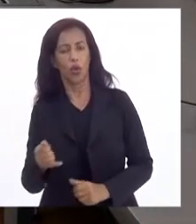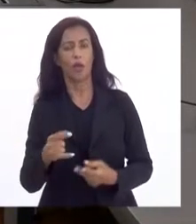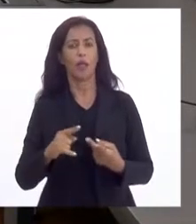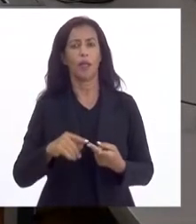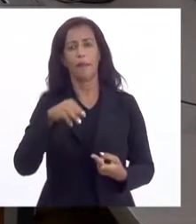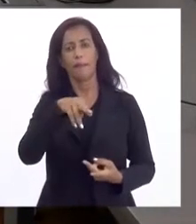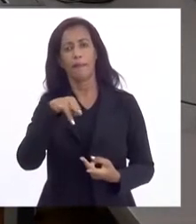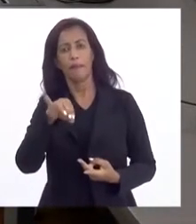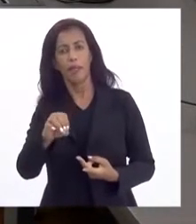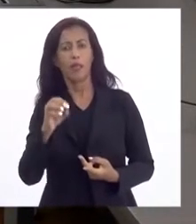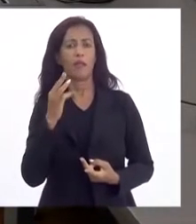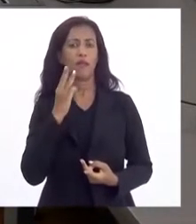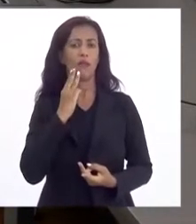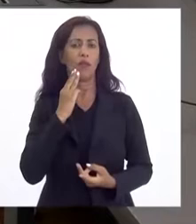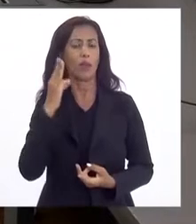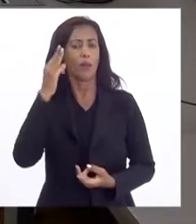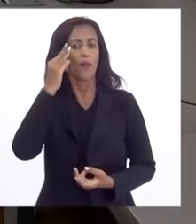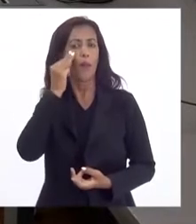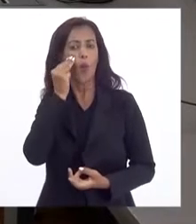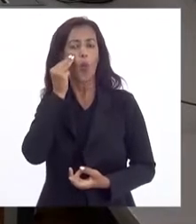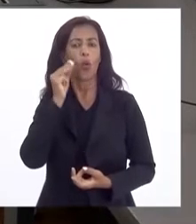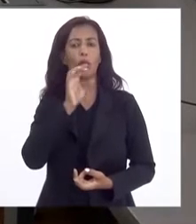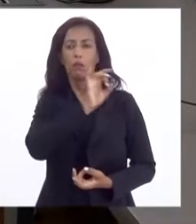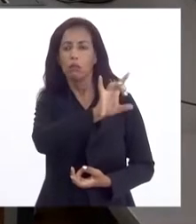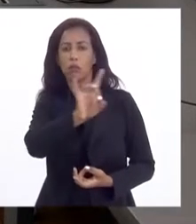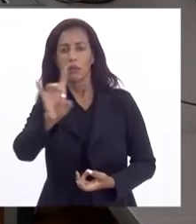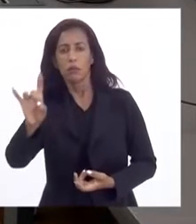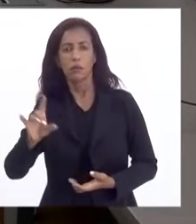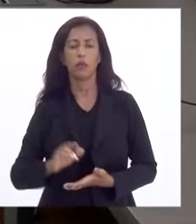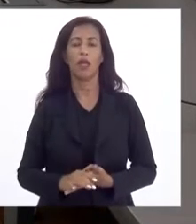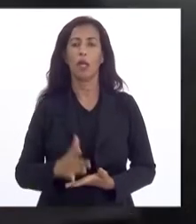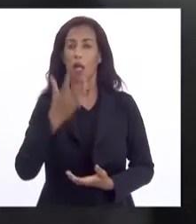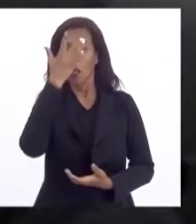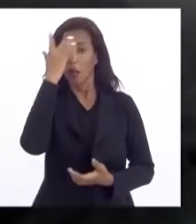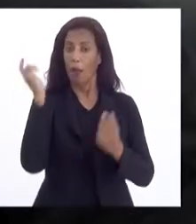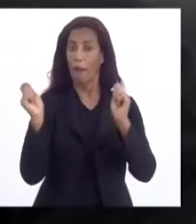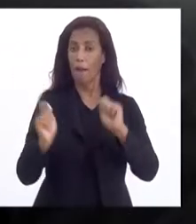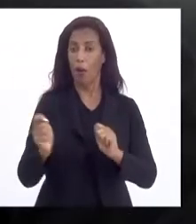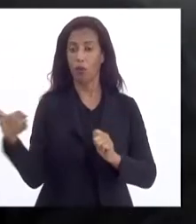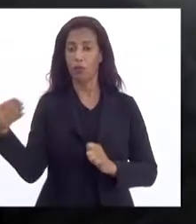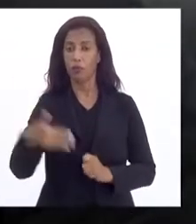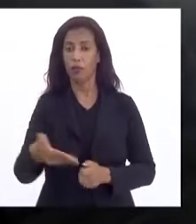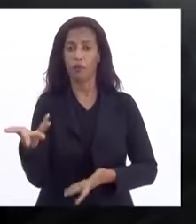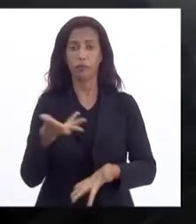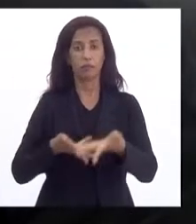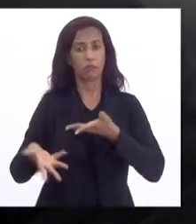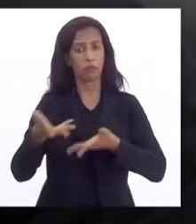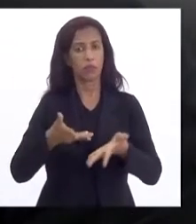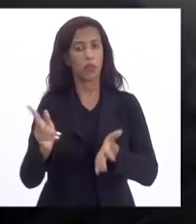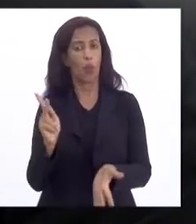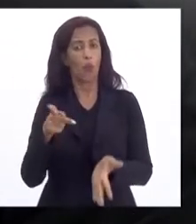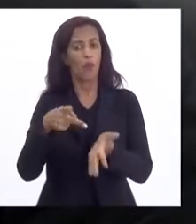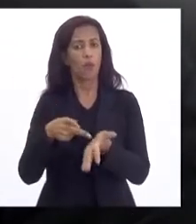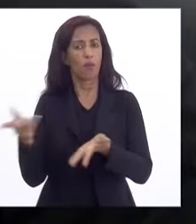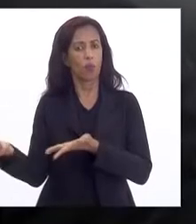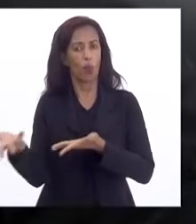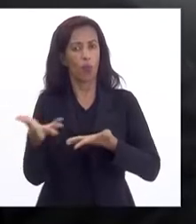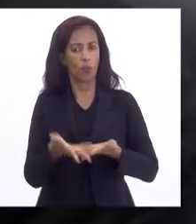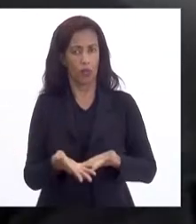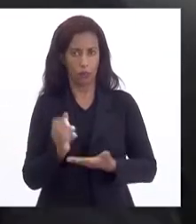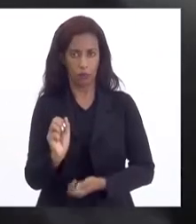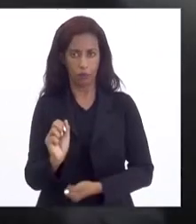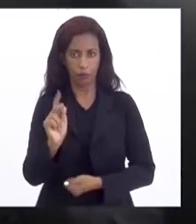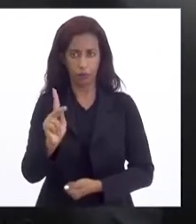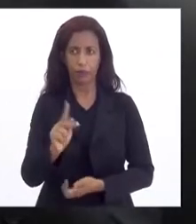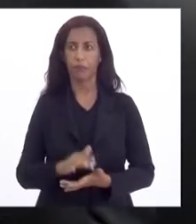Valdec, Mônica, as sugestões dos partícipes, daqueles que podem participar, para que sejam convidados oficialmente pela CCJ. Ok?